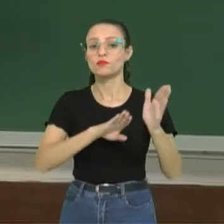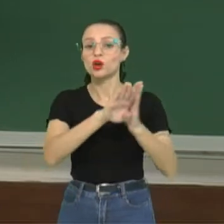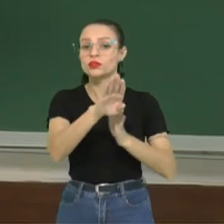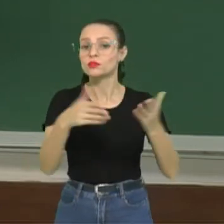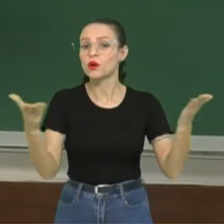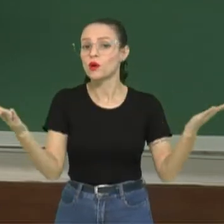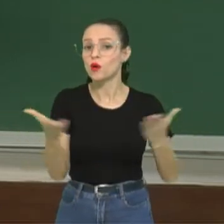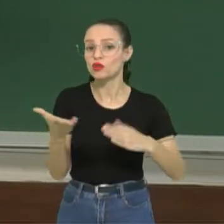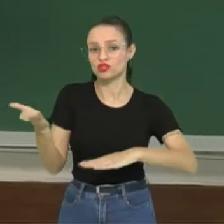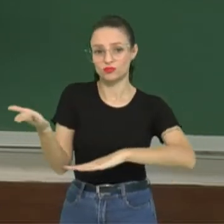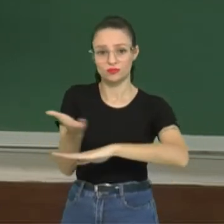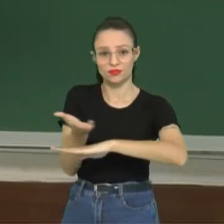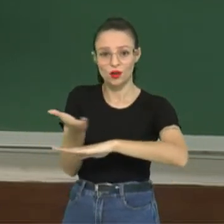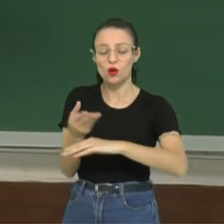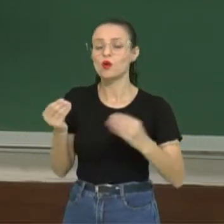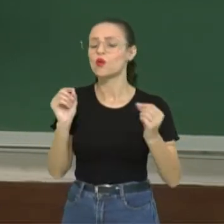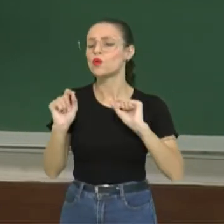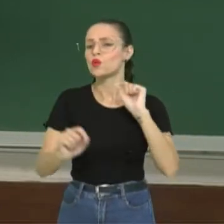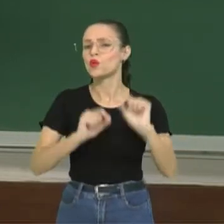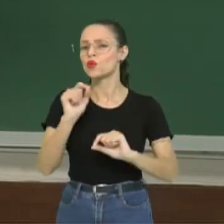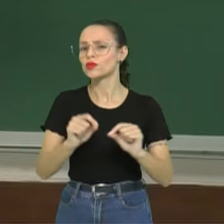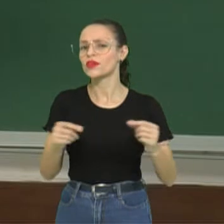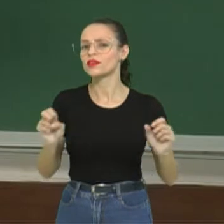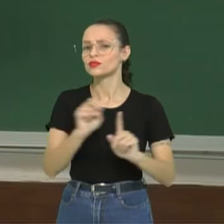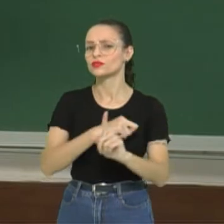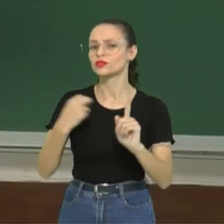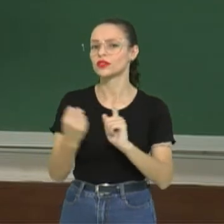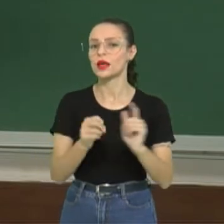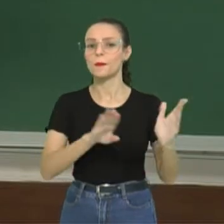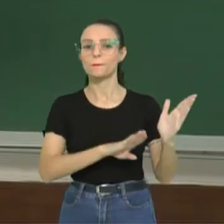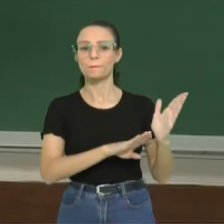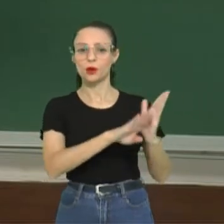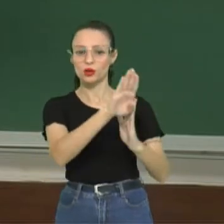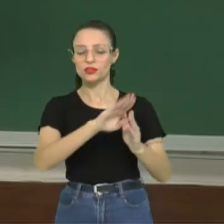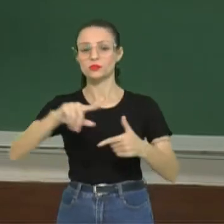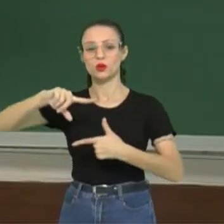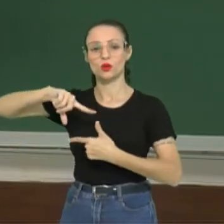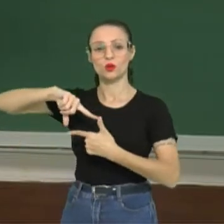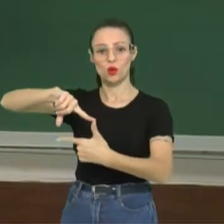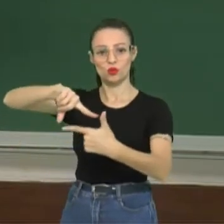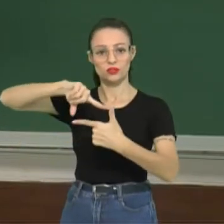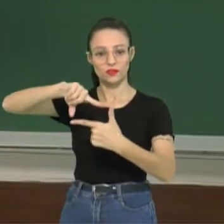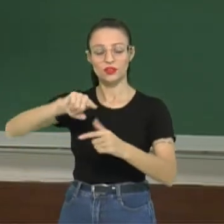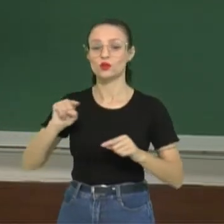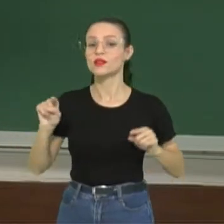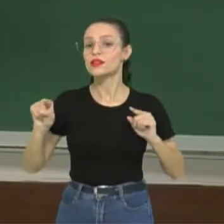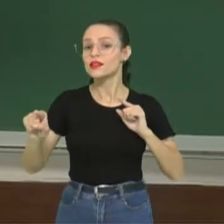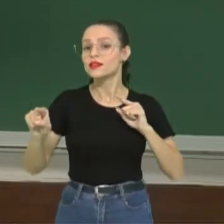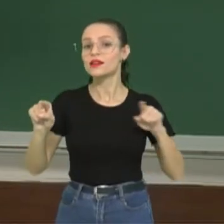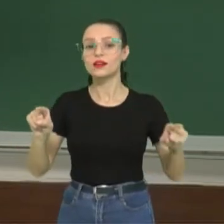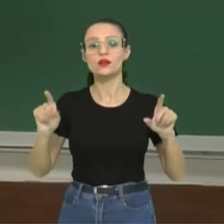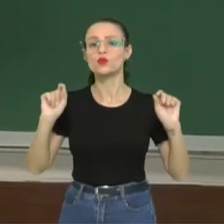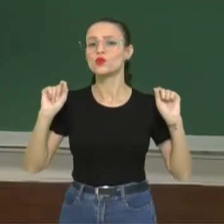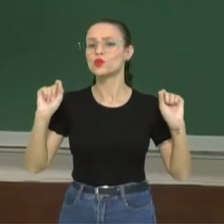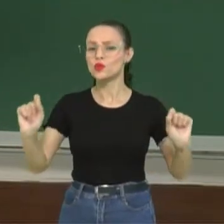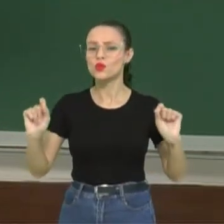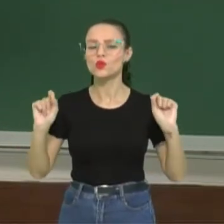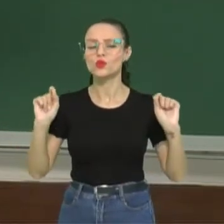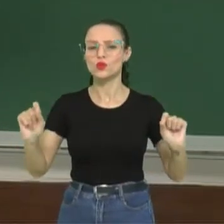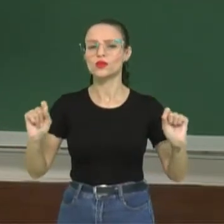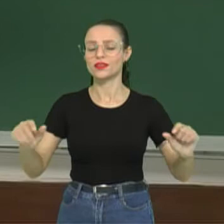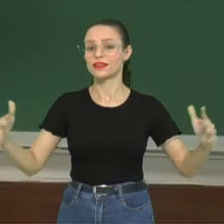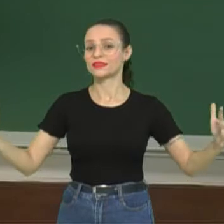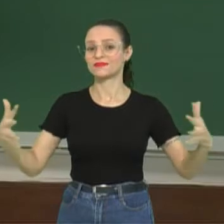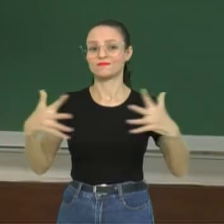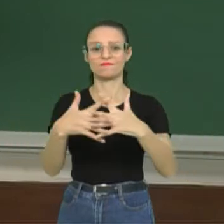dias de hoje na contemporaneidade na sociedade atual progressismo e conservadorismo são pensamentos bastante